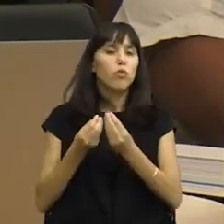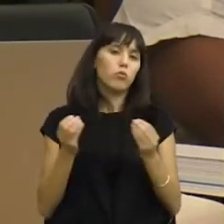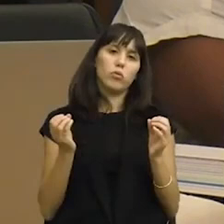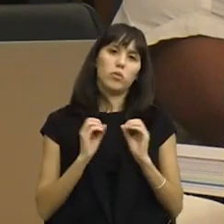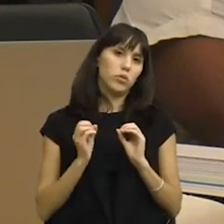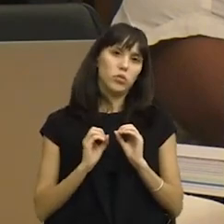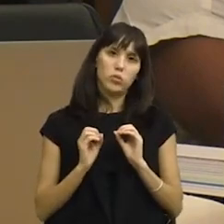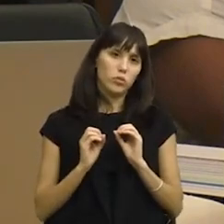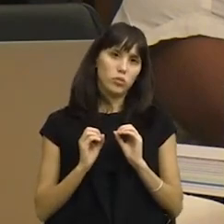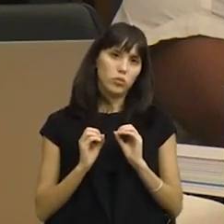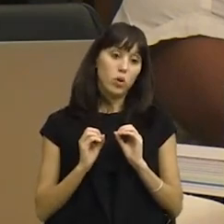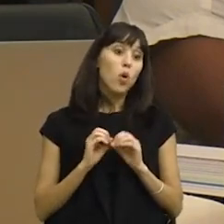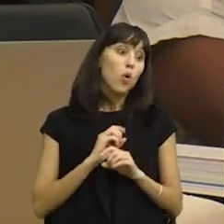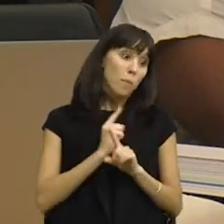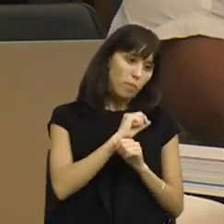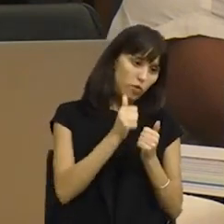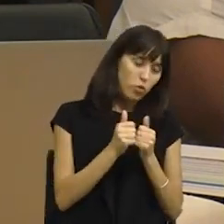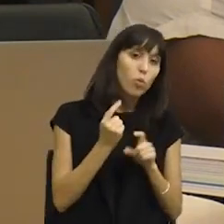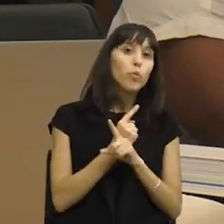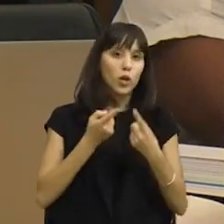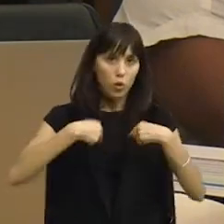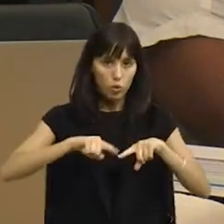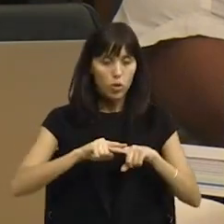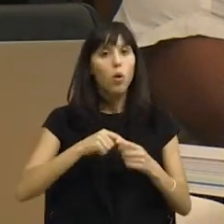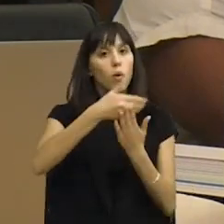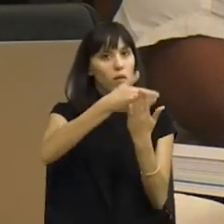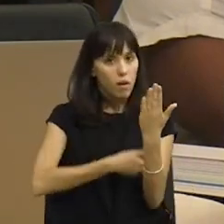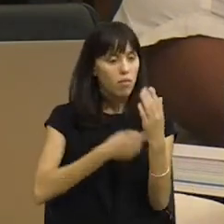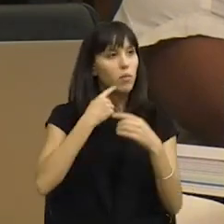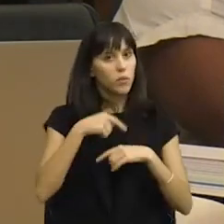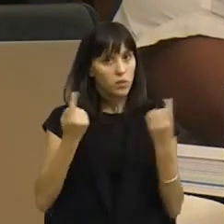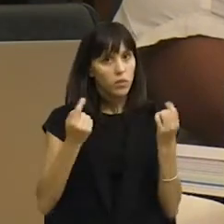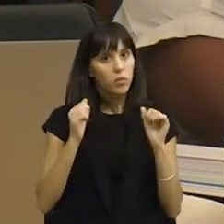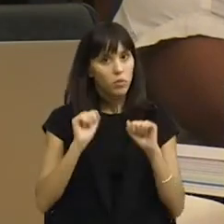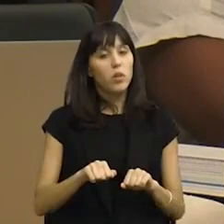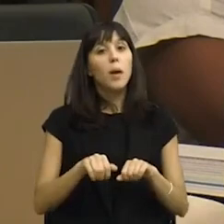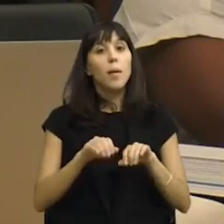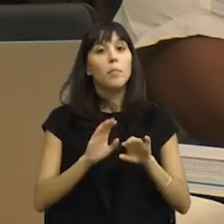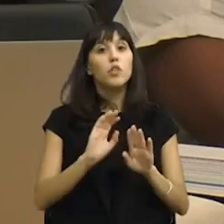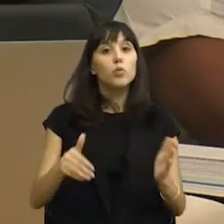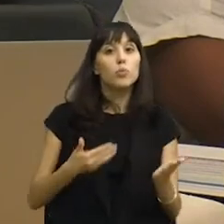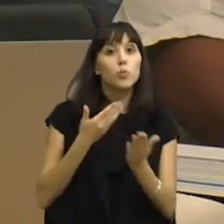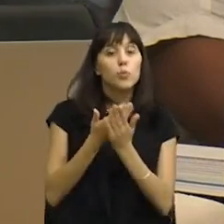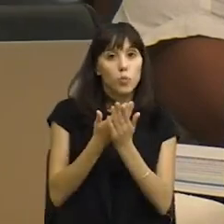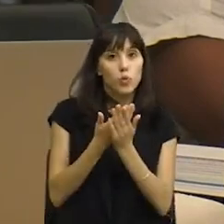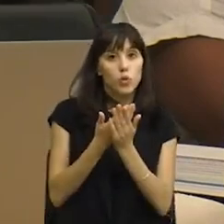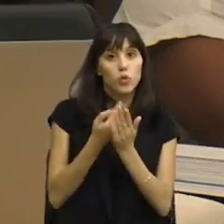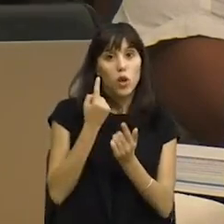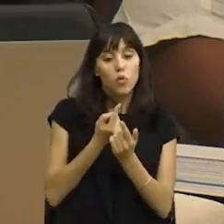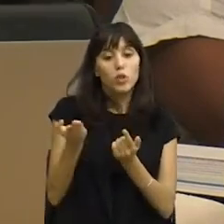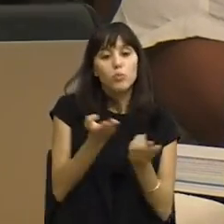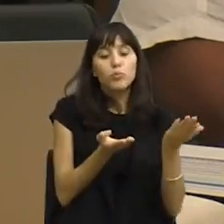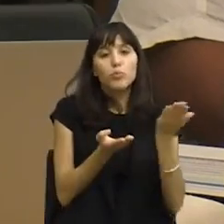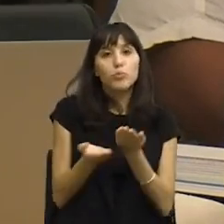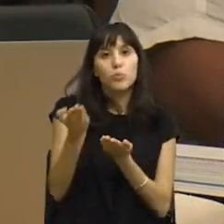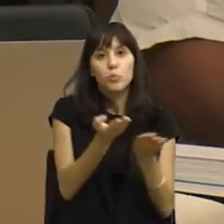com o Colégio de Vereadores. Houve uma reunião de apresentação da carta, mas algumas das propostas que foram